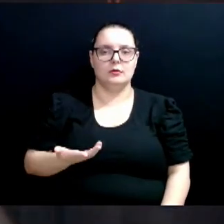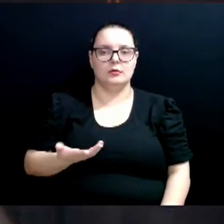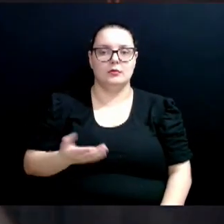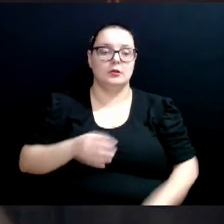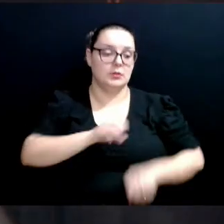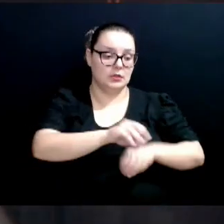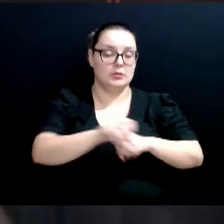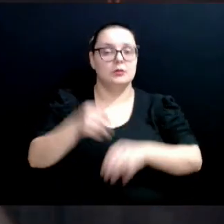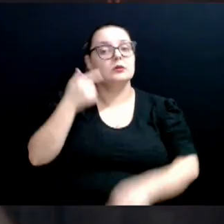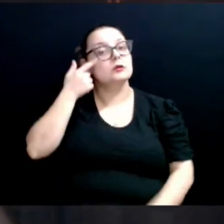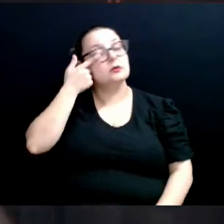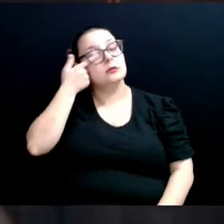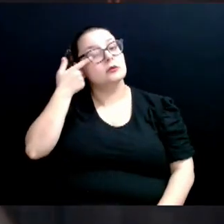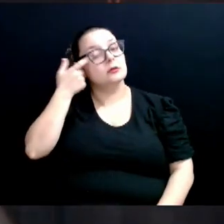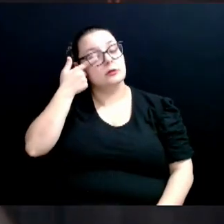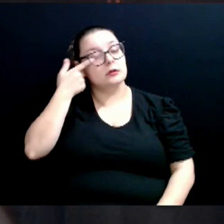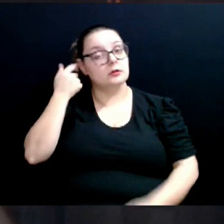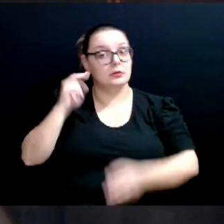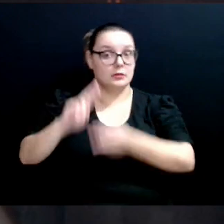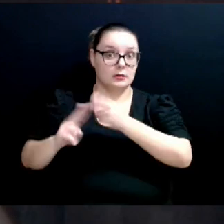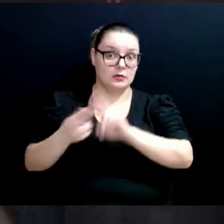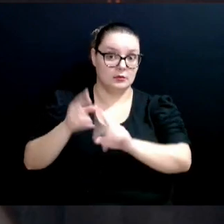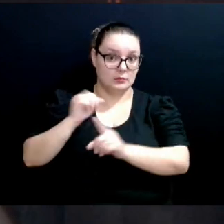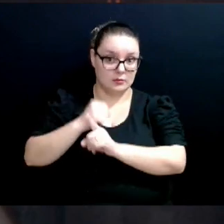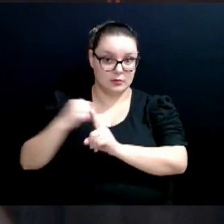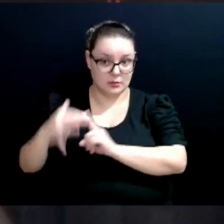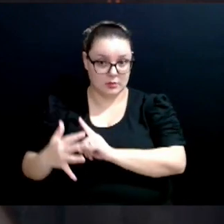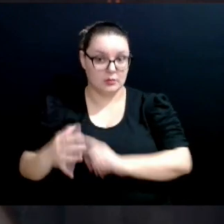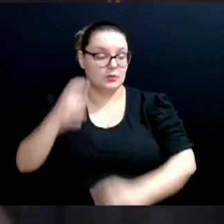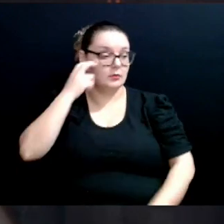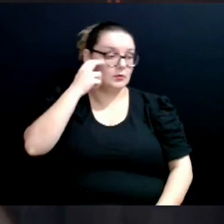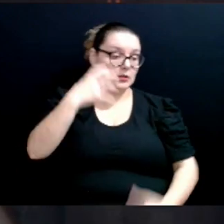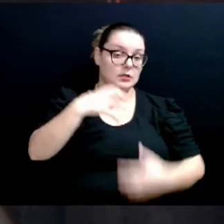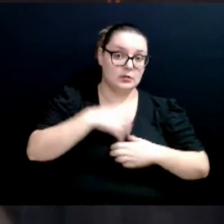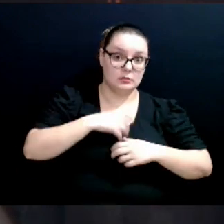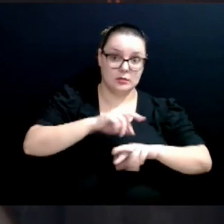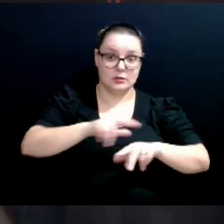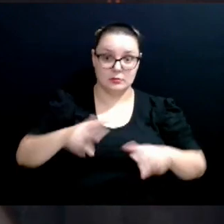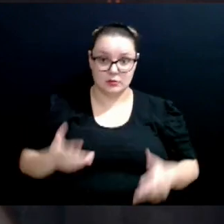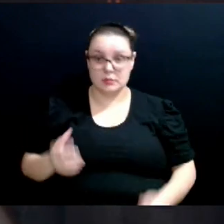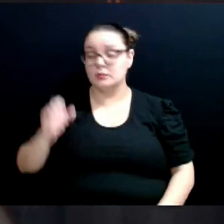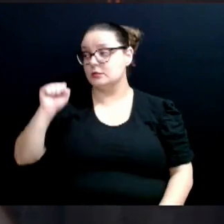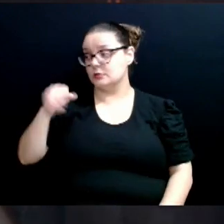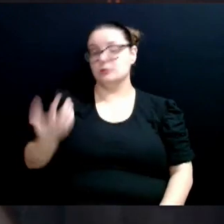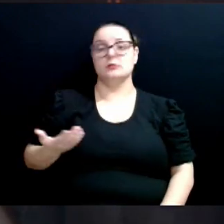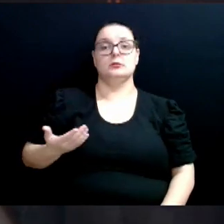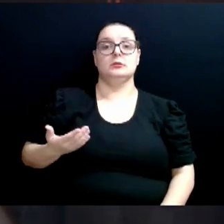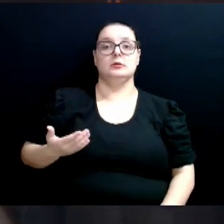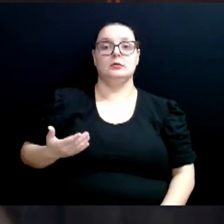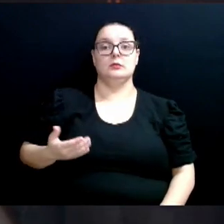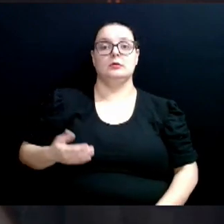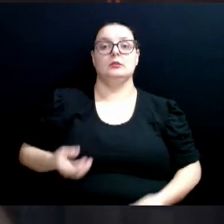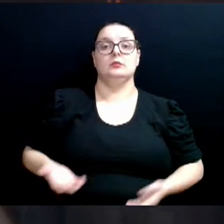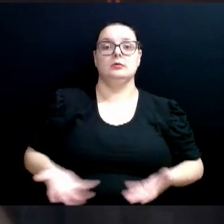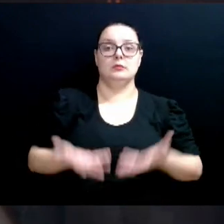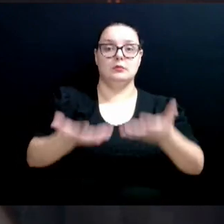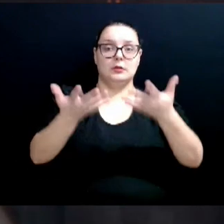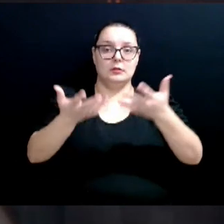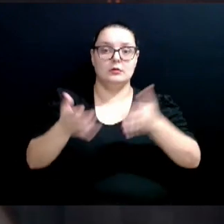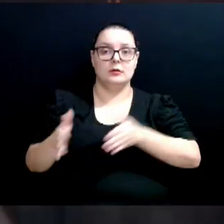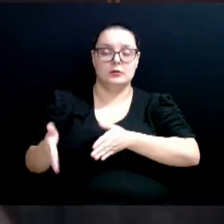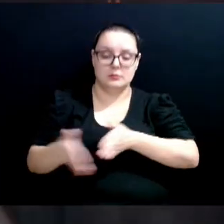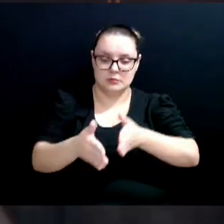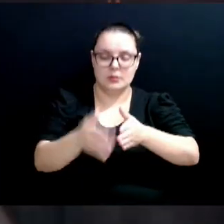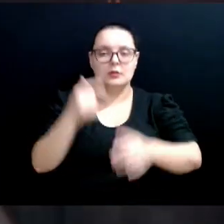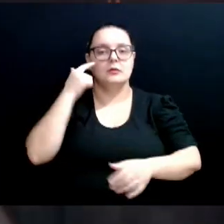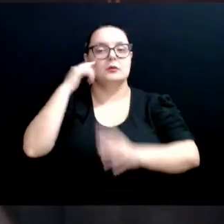habilidade social, sobre Sim. inteligência emocional. Uhum. Então, a gente está passando para ela a construção desse caminho, desse pensamento.